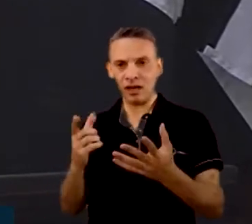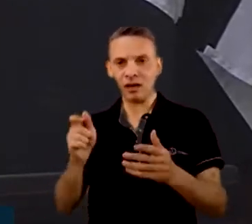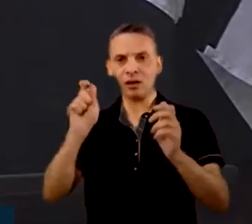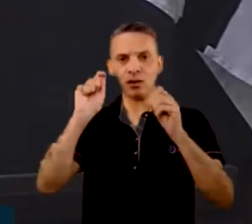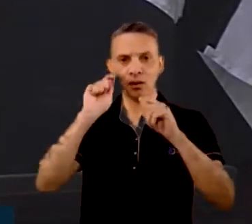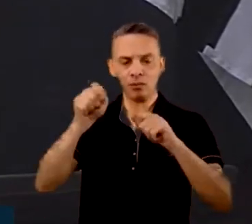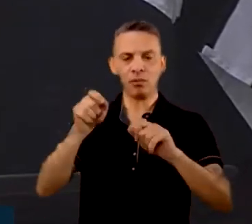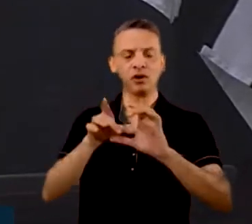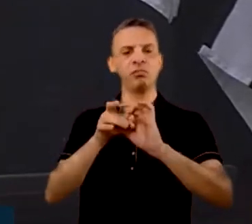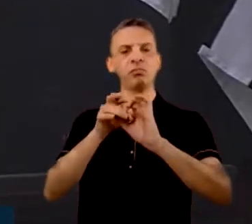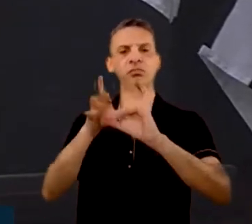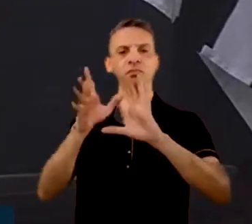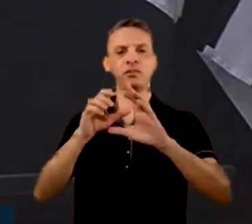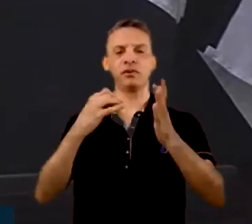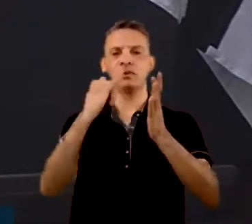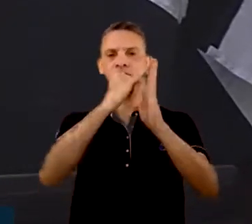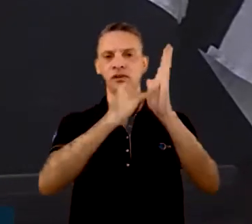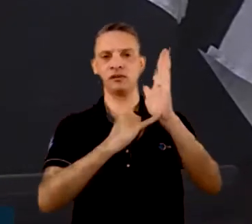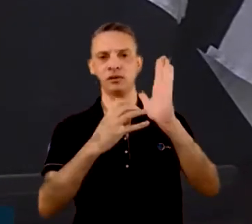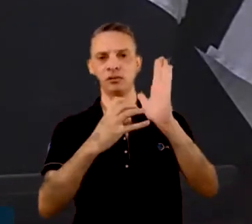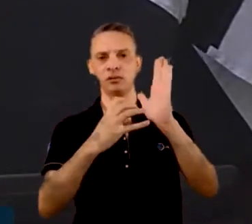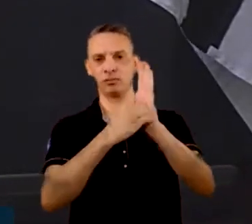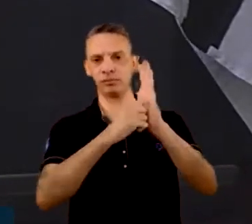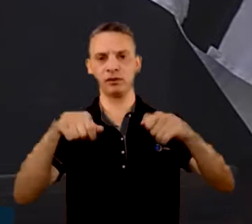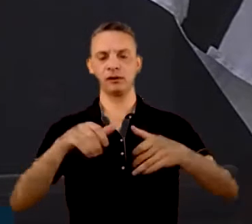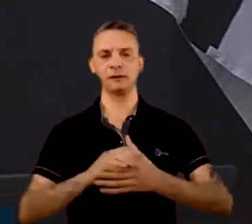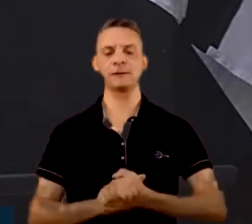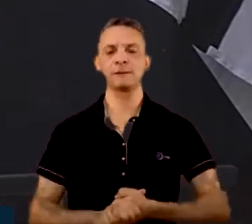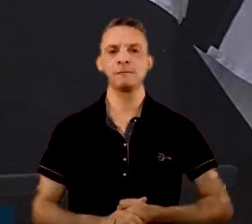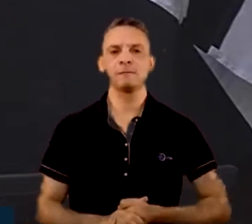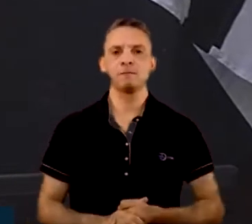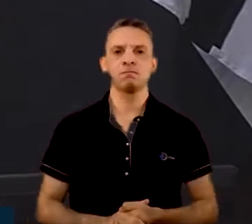suas inscrições.